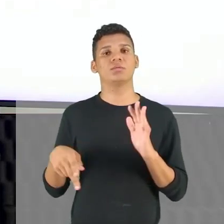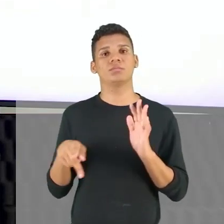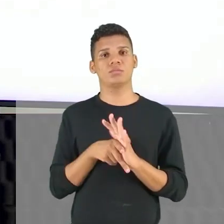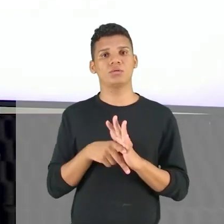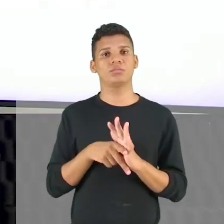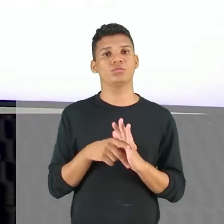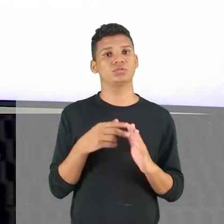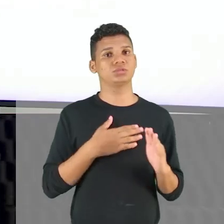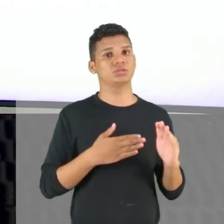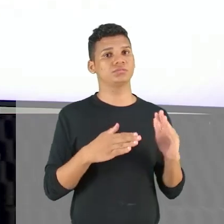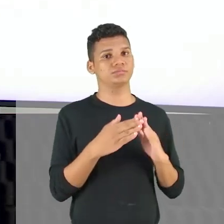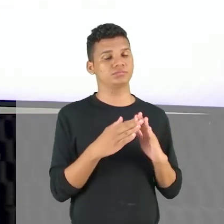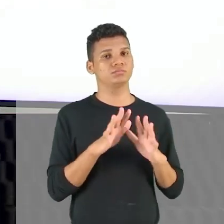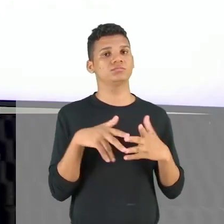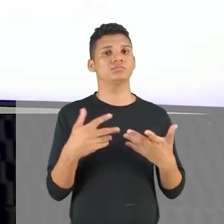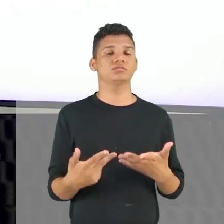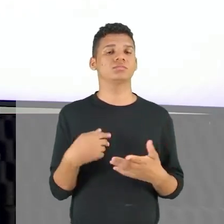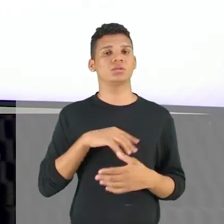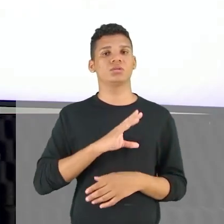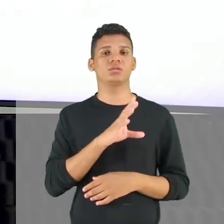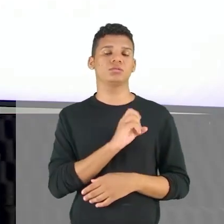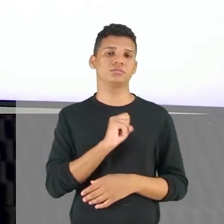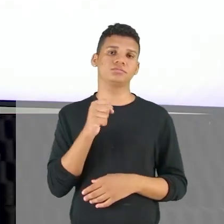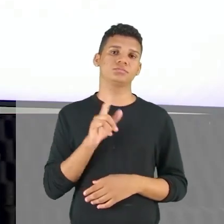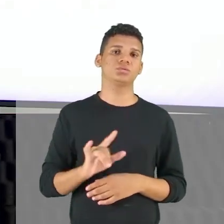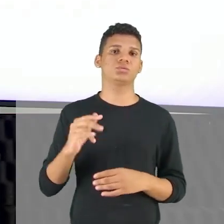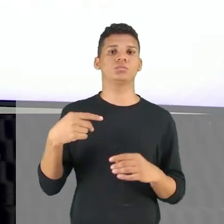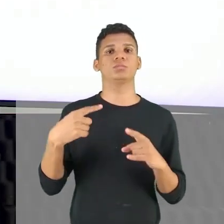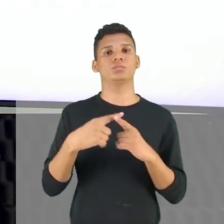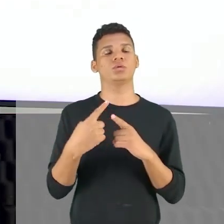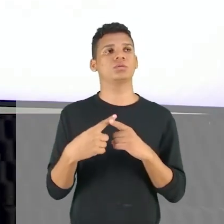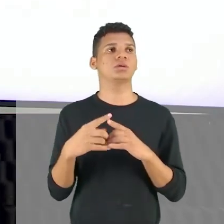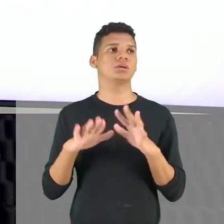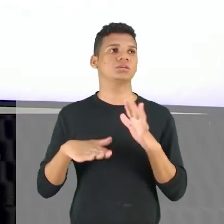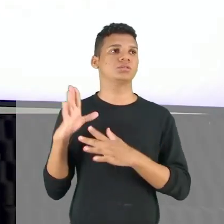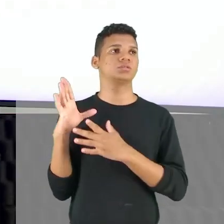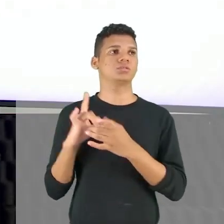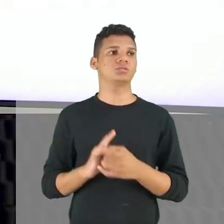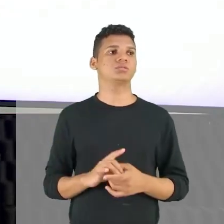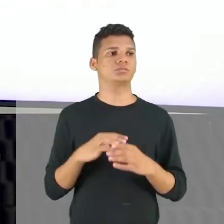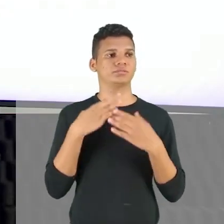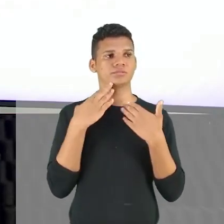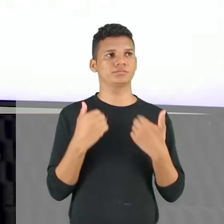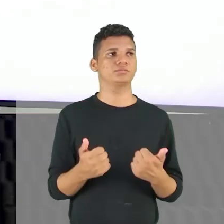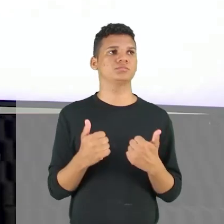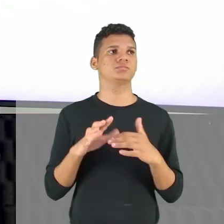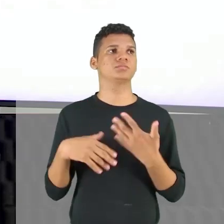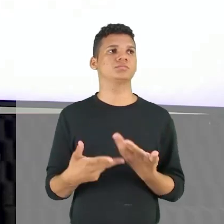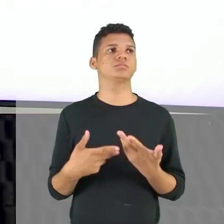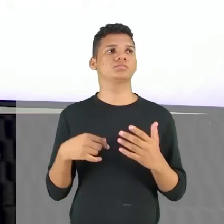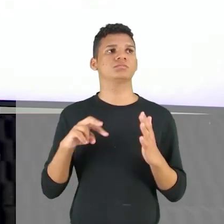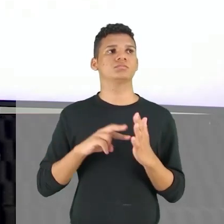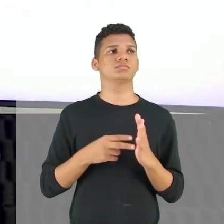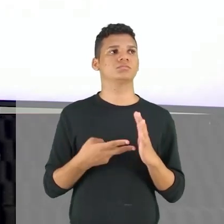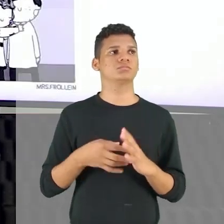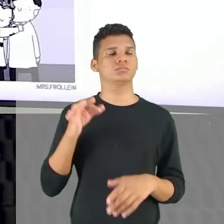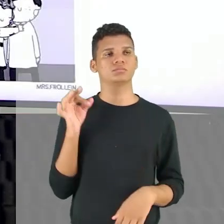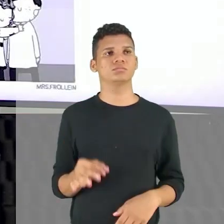casa, tá? A palavra amo ou ama, dentro de alguns contextos, pode significar dono. Beleza? A alternativa correta, letra